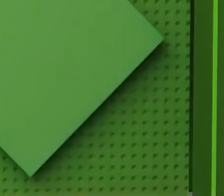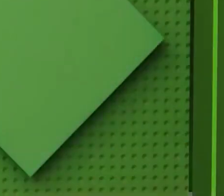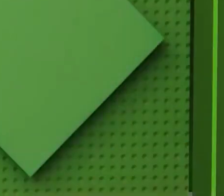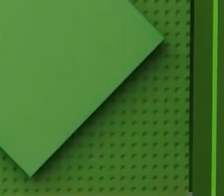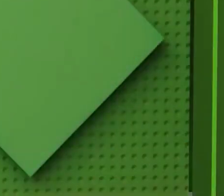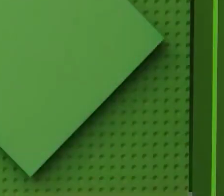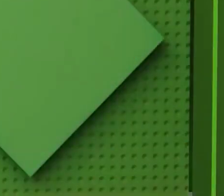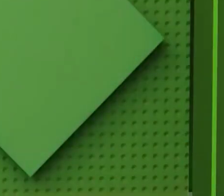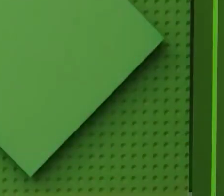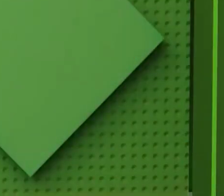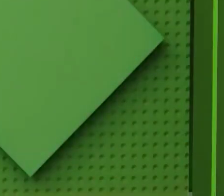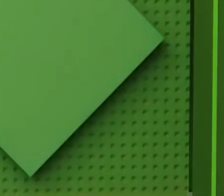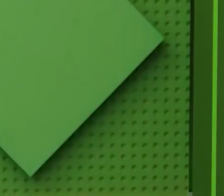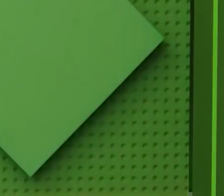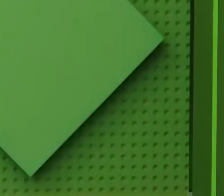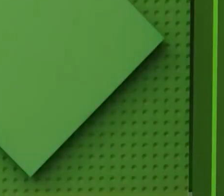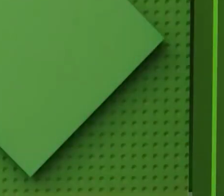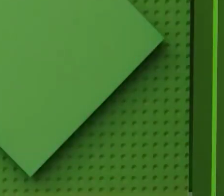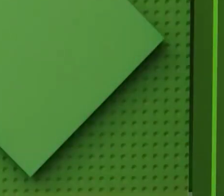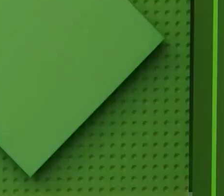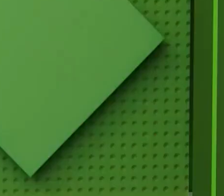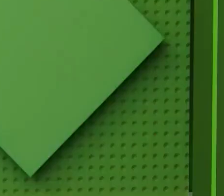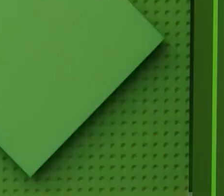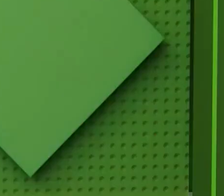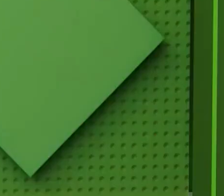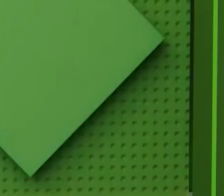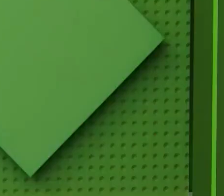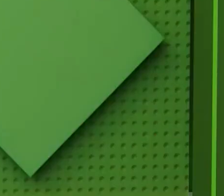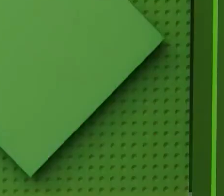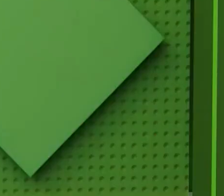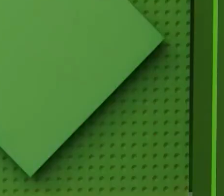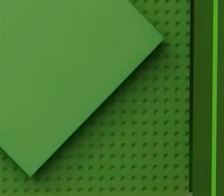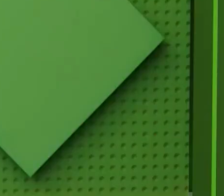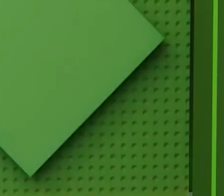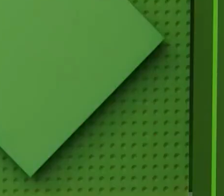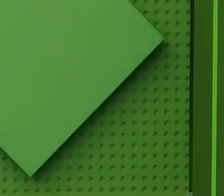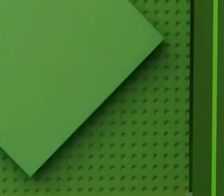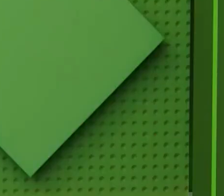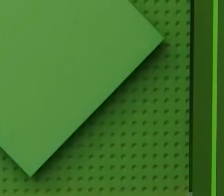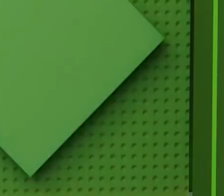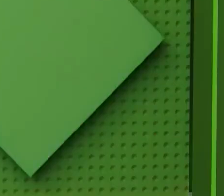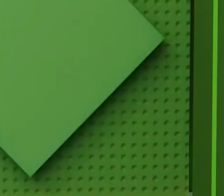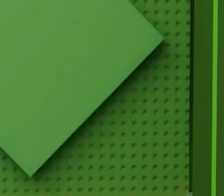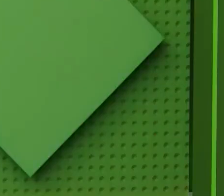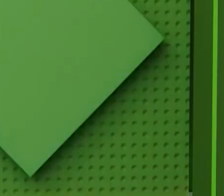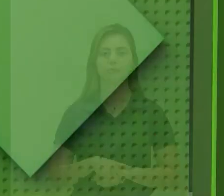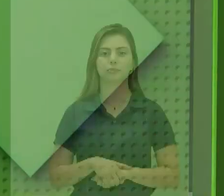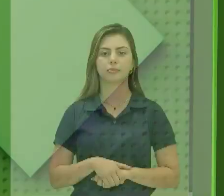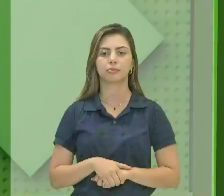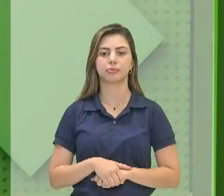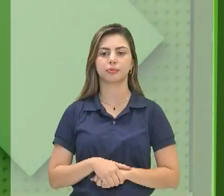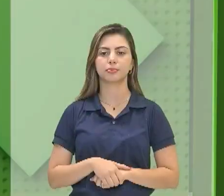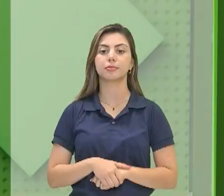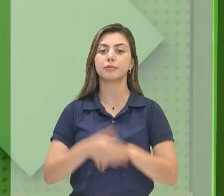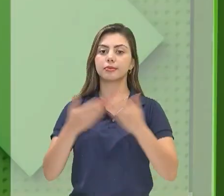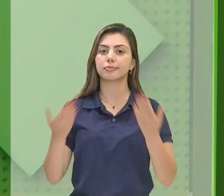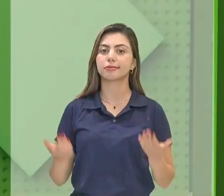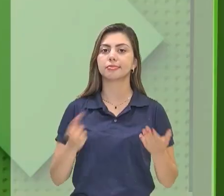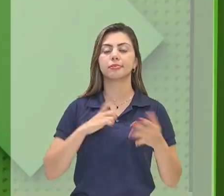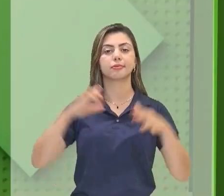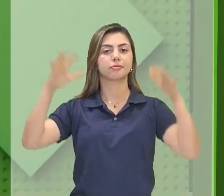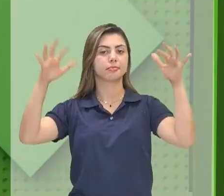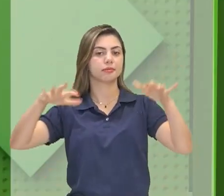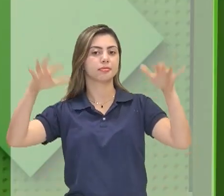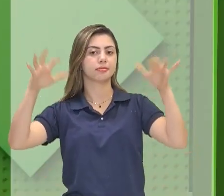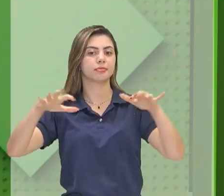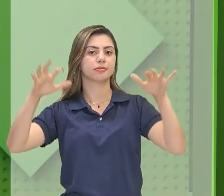umidade, e essa grande quantidade de umidade influencia também na distribuição das chuvas, e